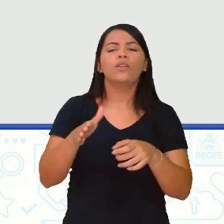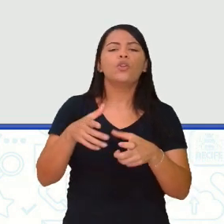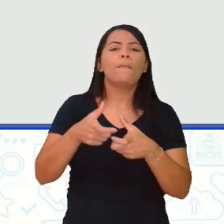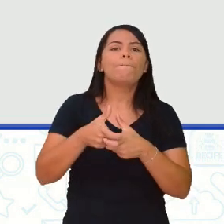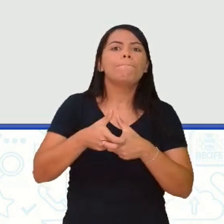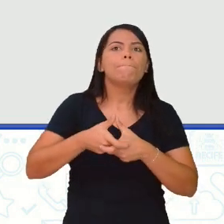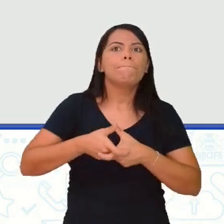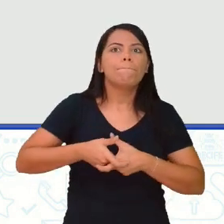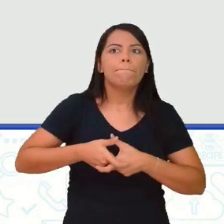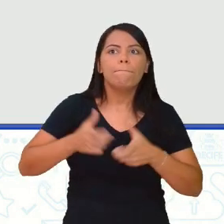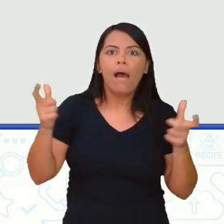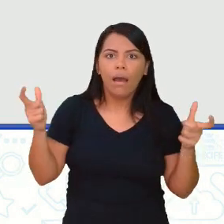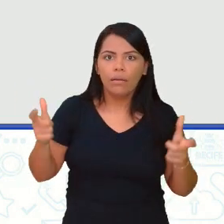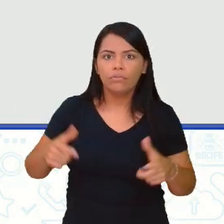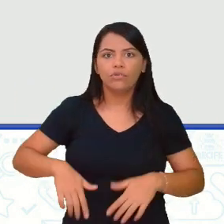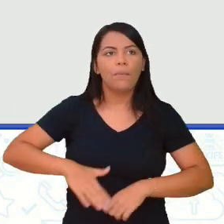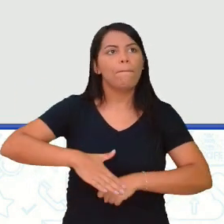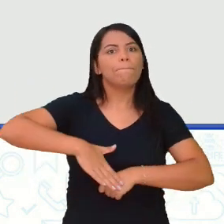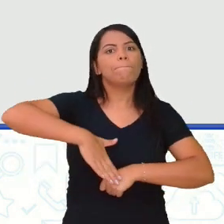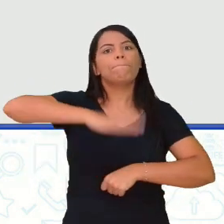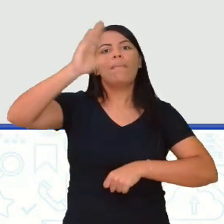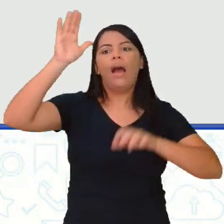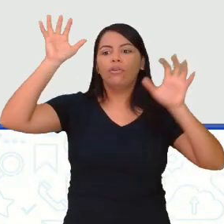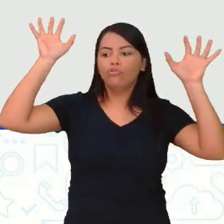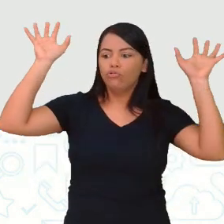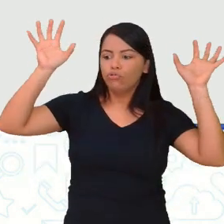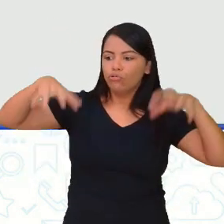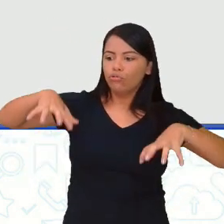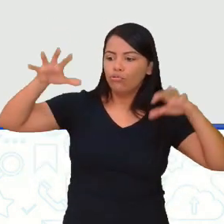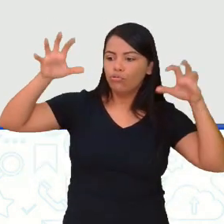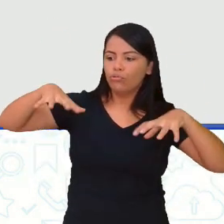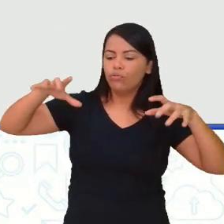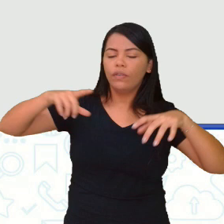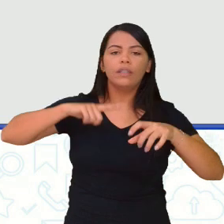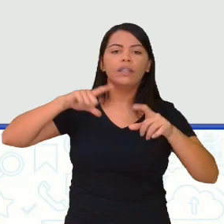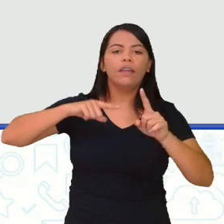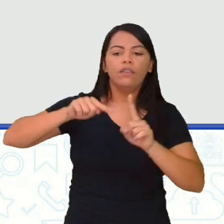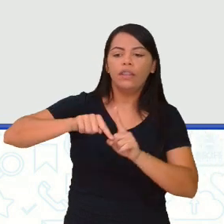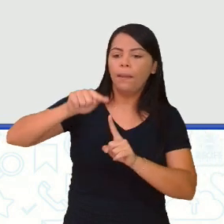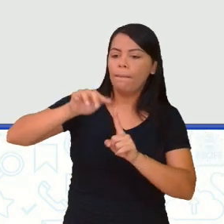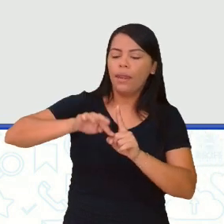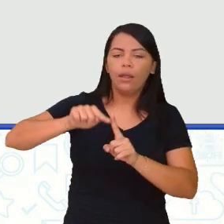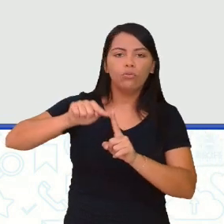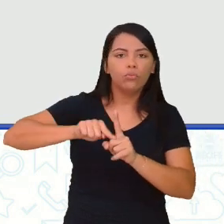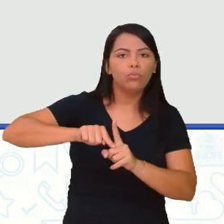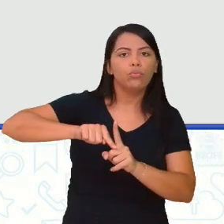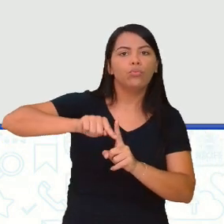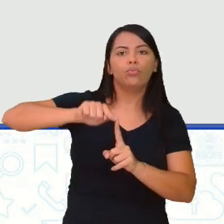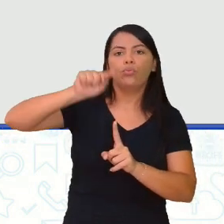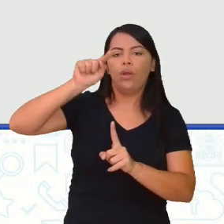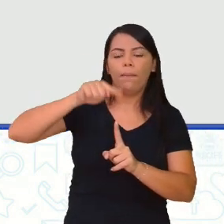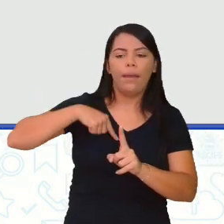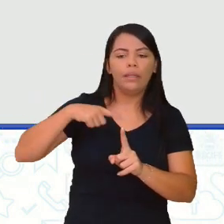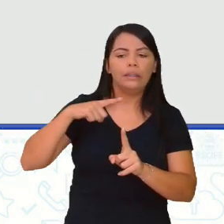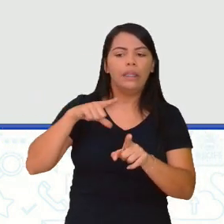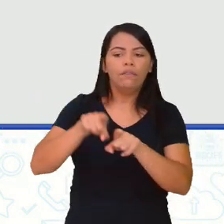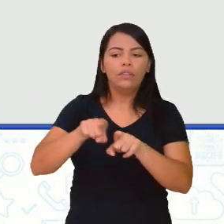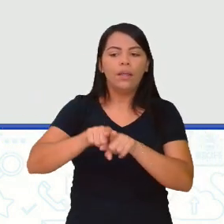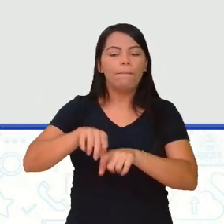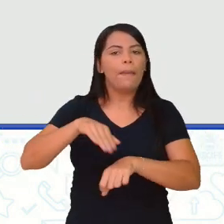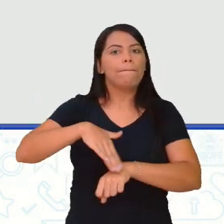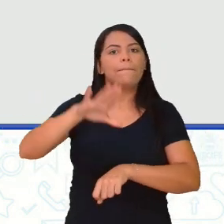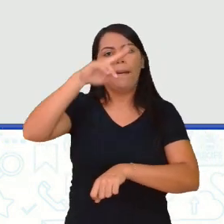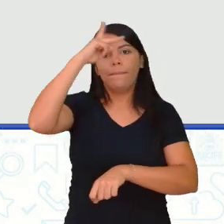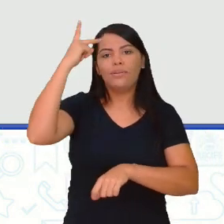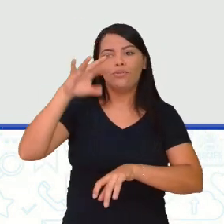maior precipitação foi o de maior temperatura média e o de maior número de casos de